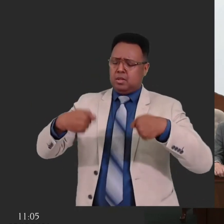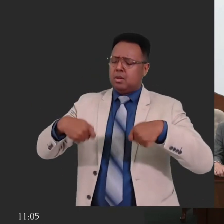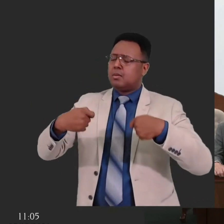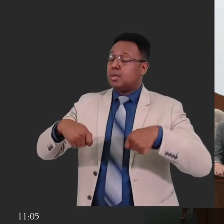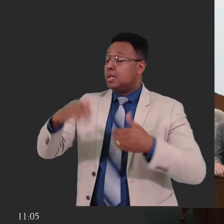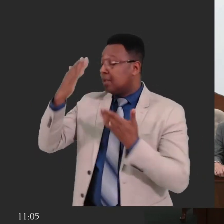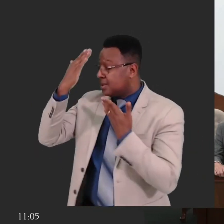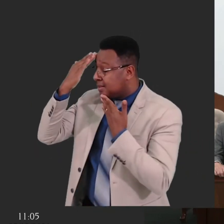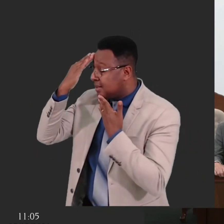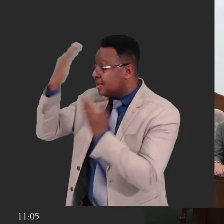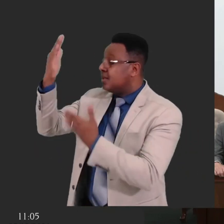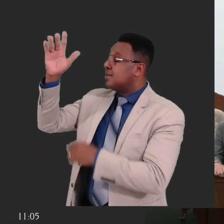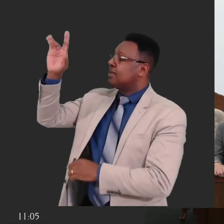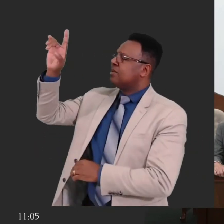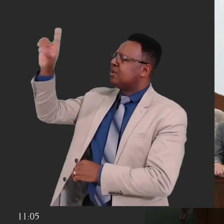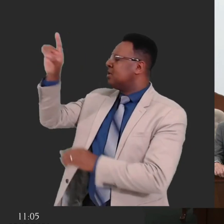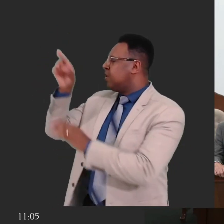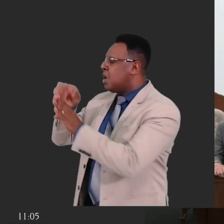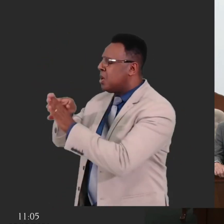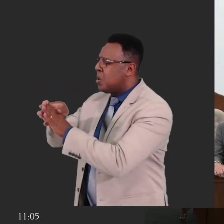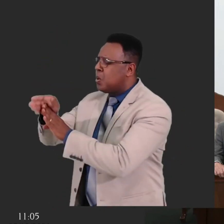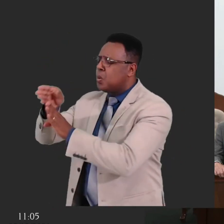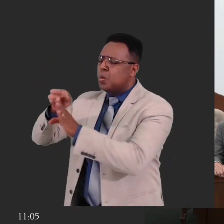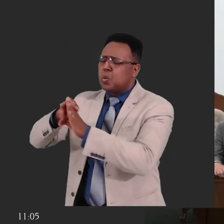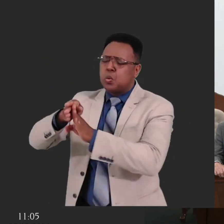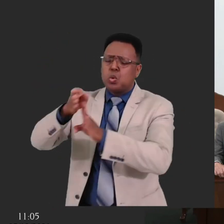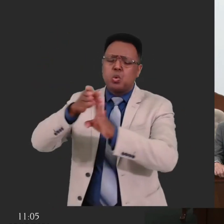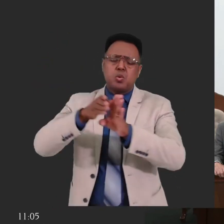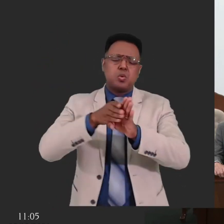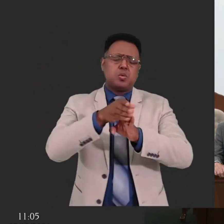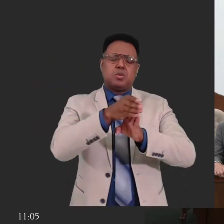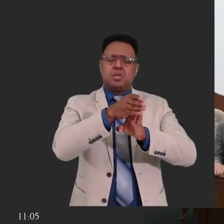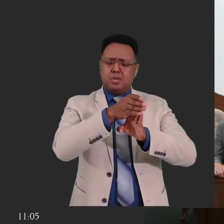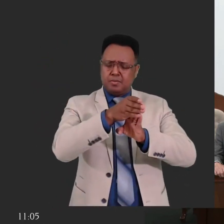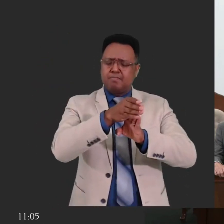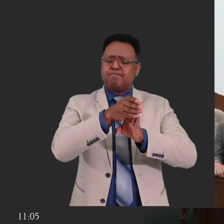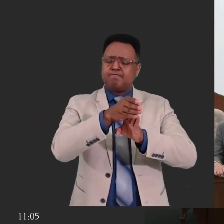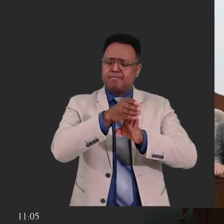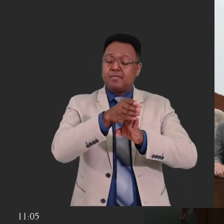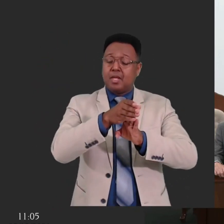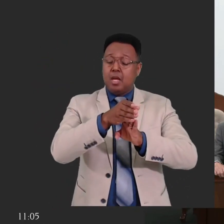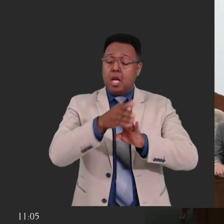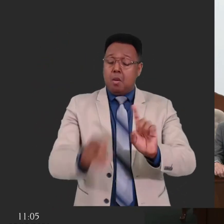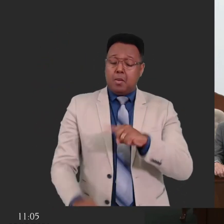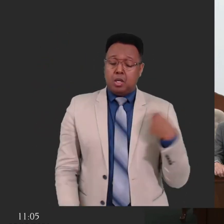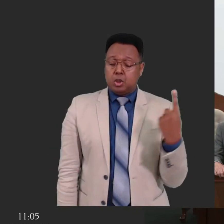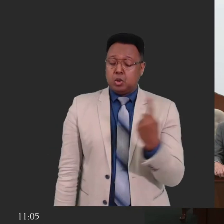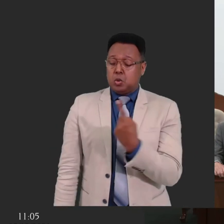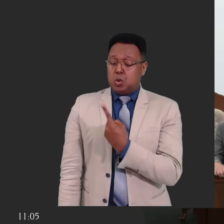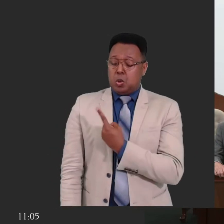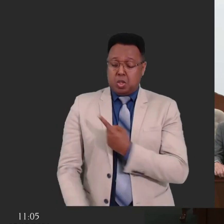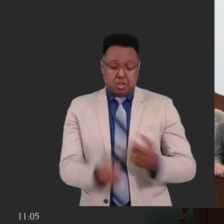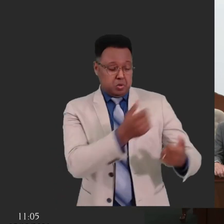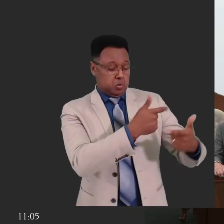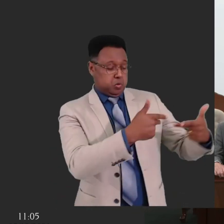Deus, pelos conselhos, Senhor. Aparta-nos, Senhor, daquilo que não agrada a ti. Sim,